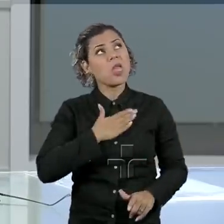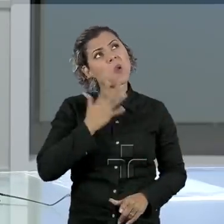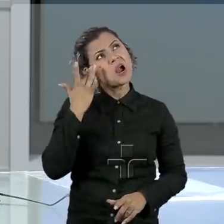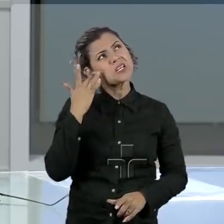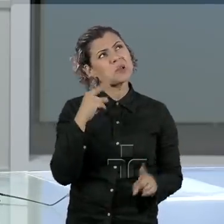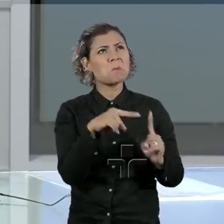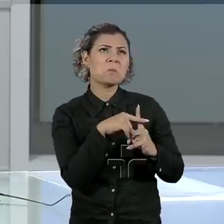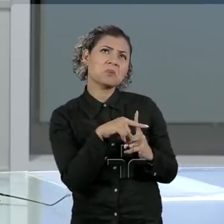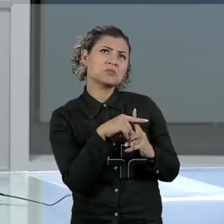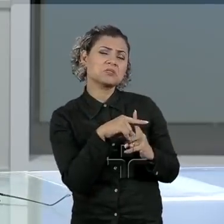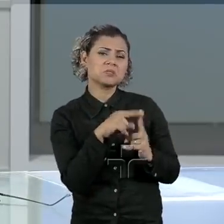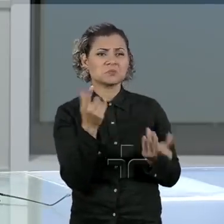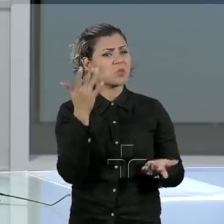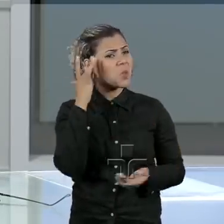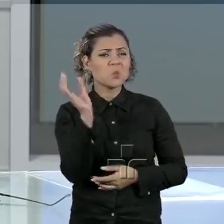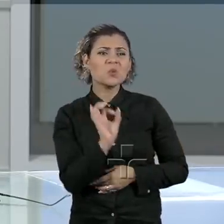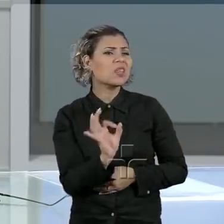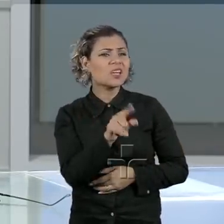entendi